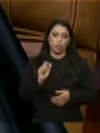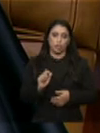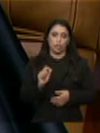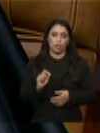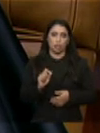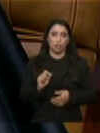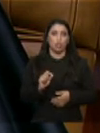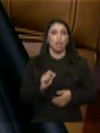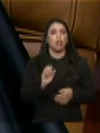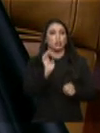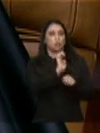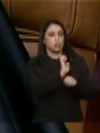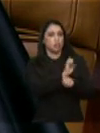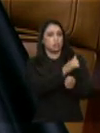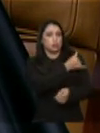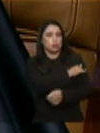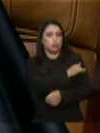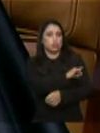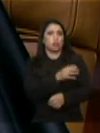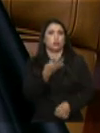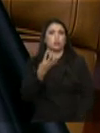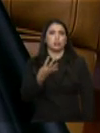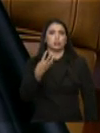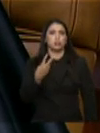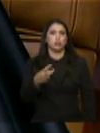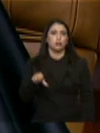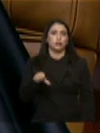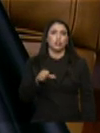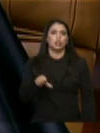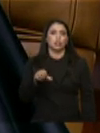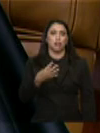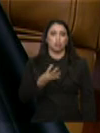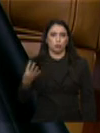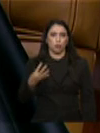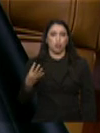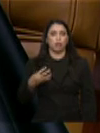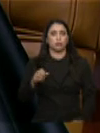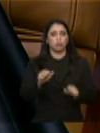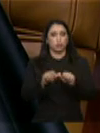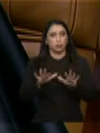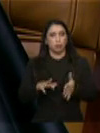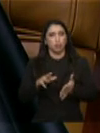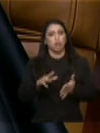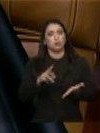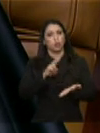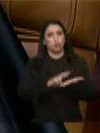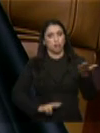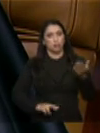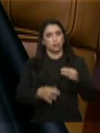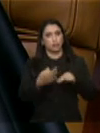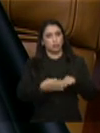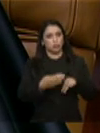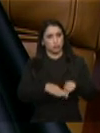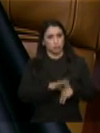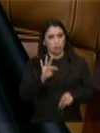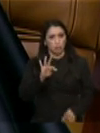596.663, Rio de Janeiro, tema 494, Tribunal Pleno, redator do acórdão, o saudoso ministro Eurico